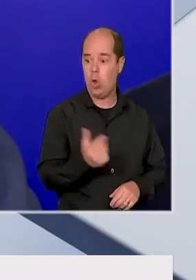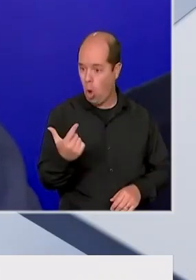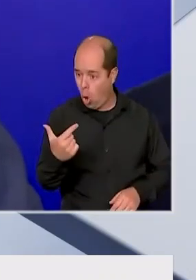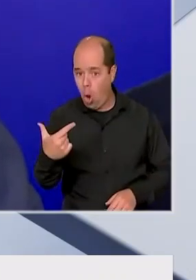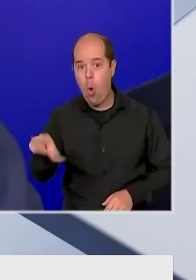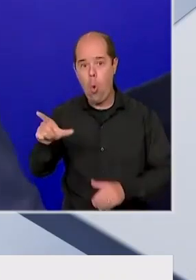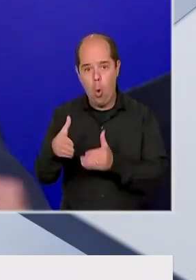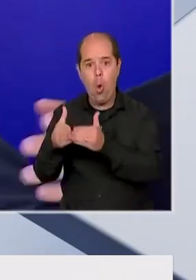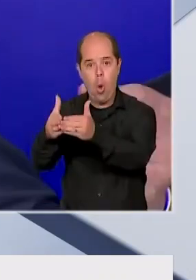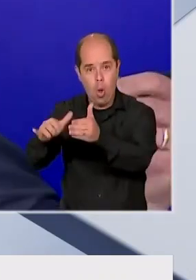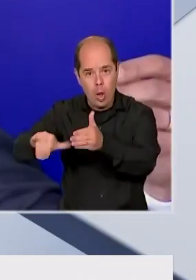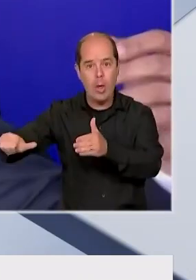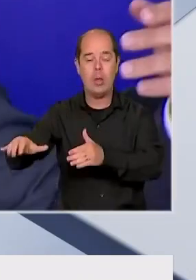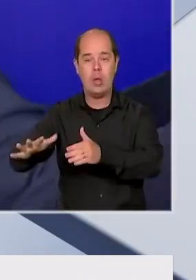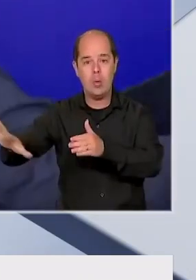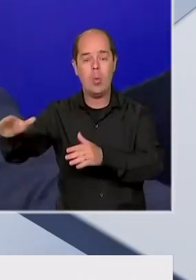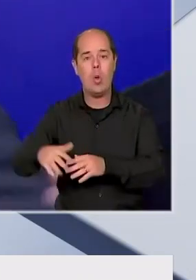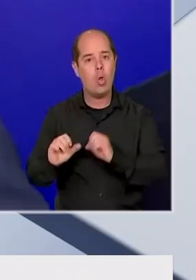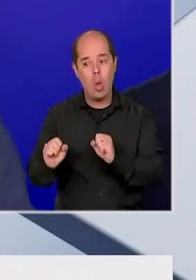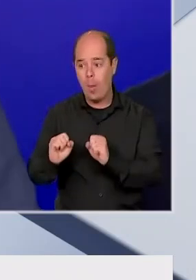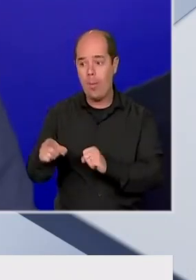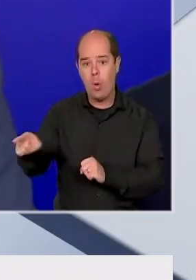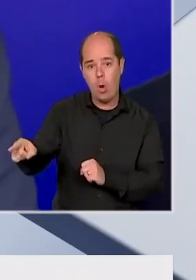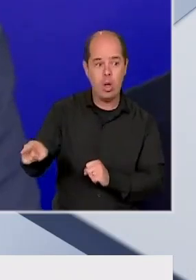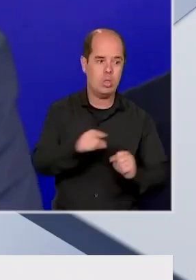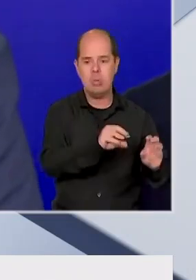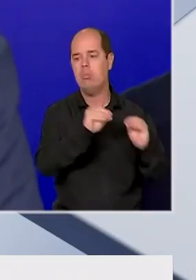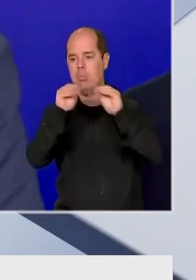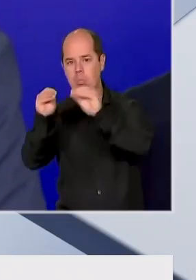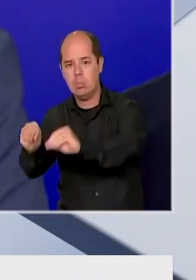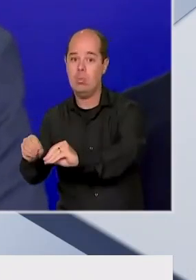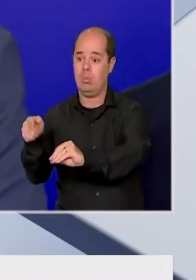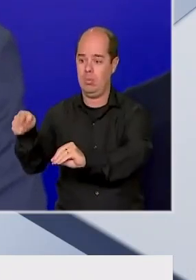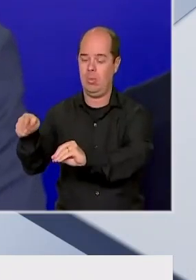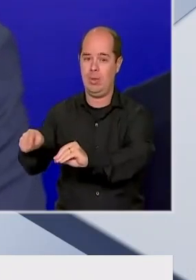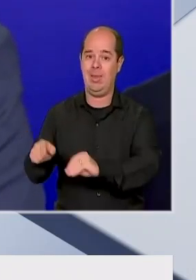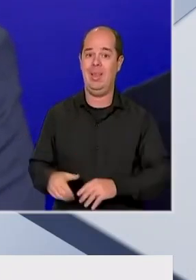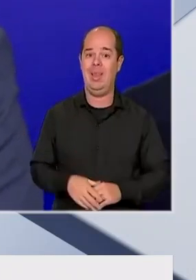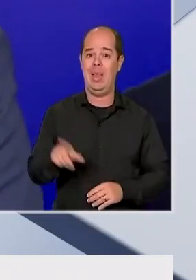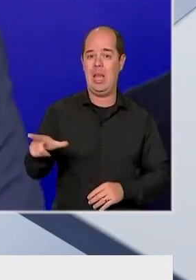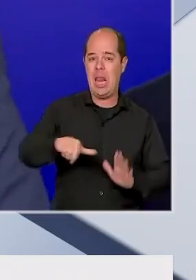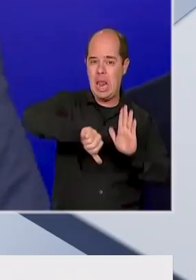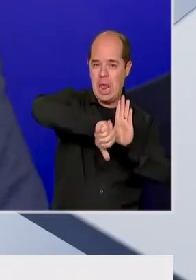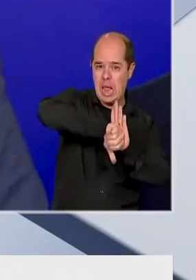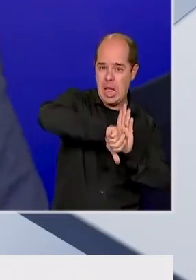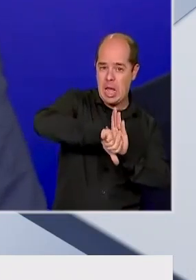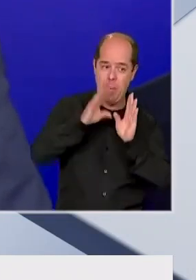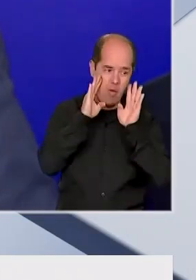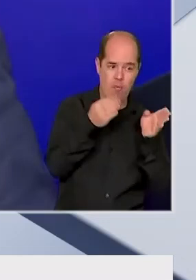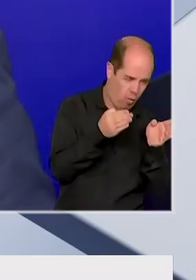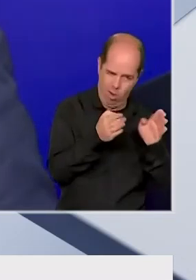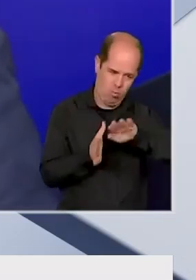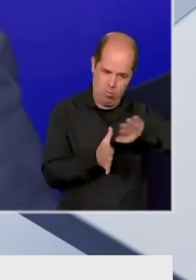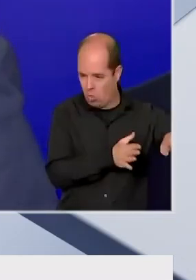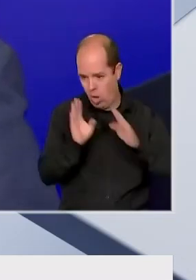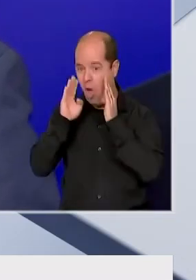que seja uma política de estado e não apenas uma política de governo ou seja se amanhã trocou o